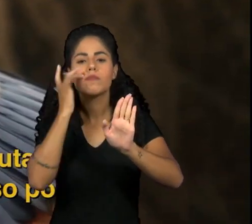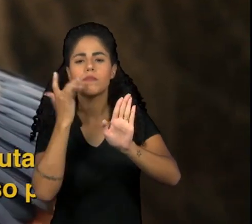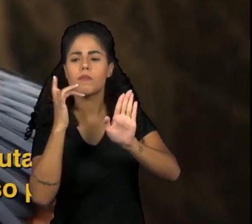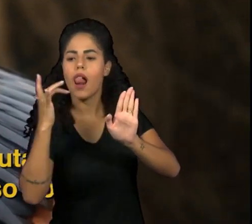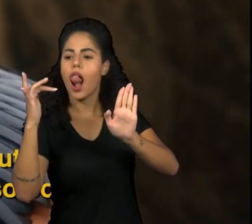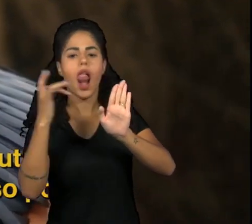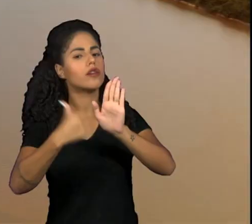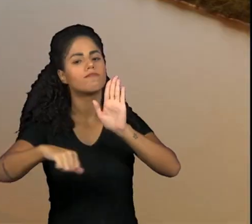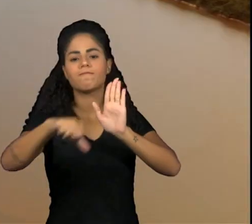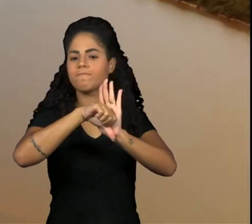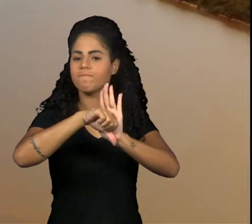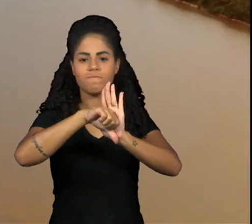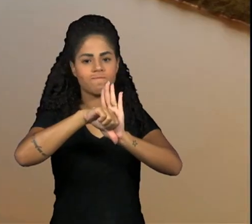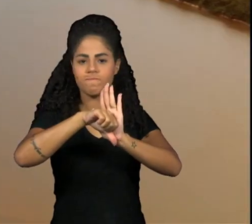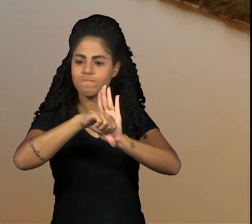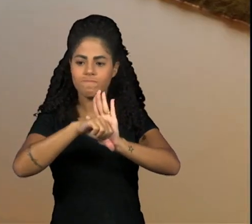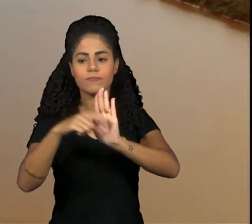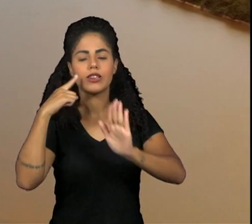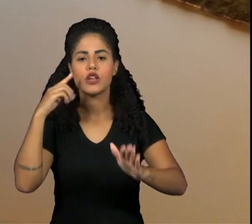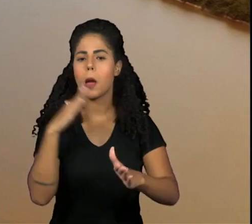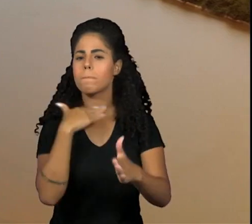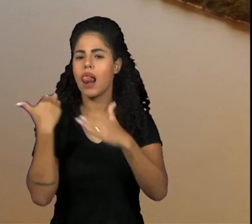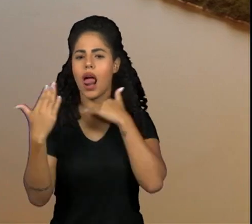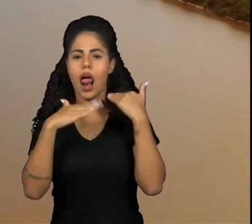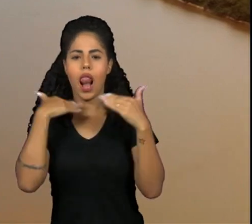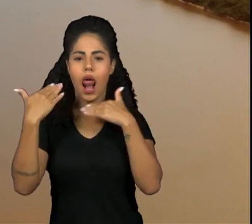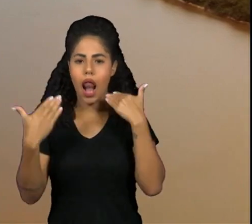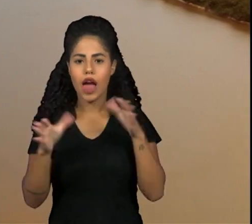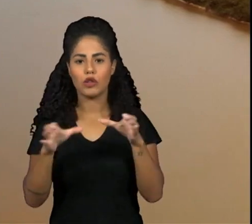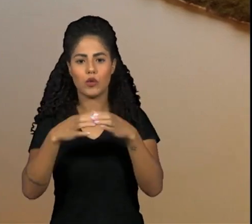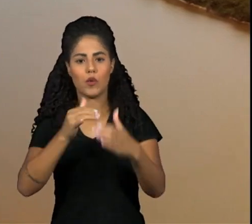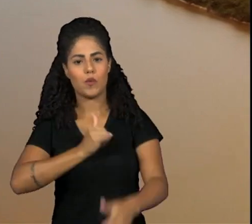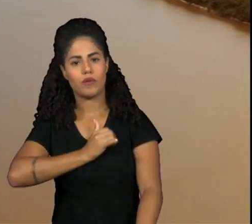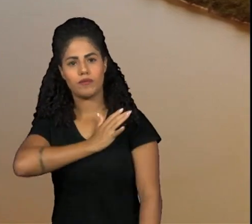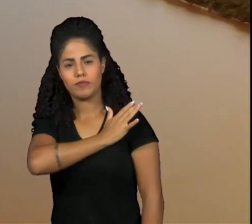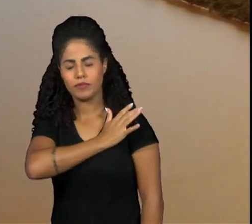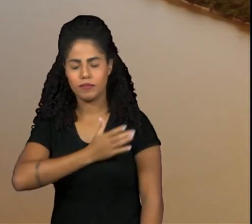protetor da Amazônia e da etnia Yanomami.